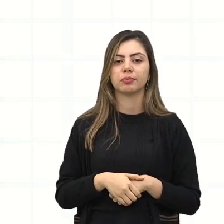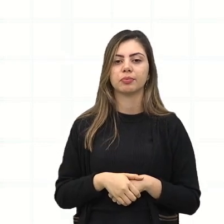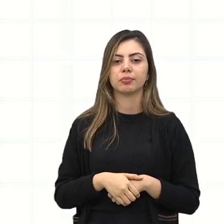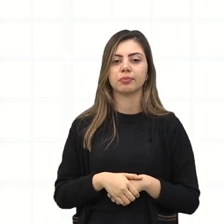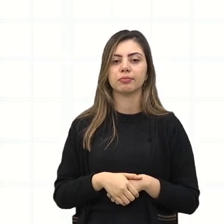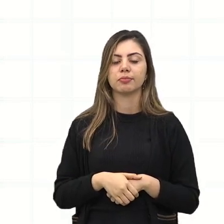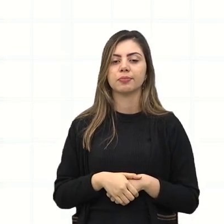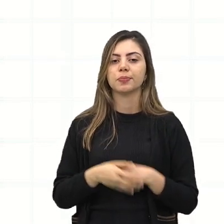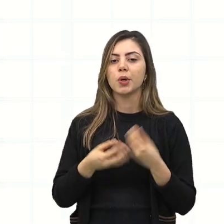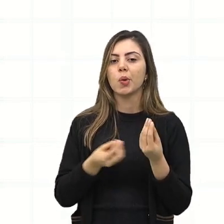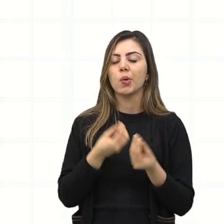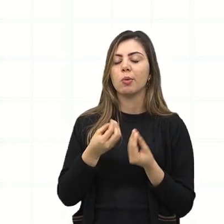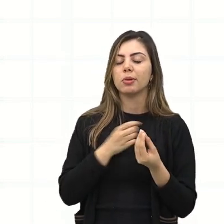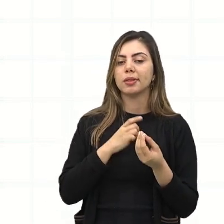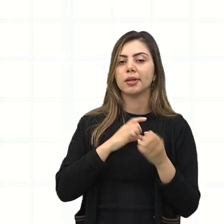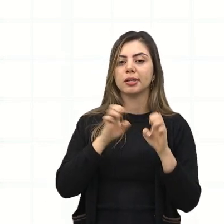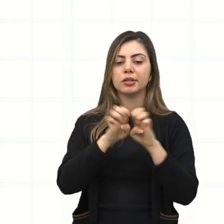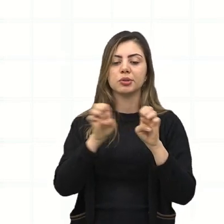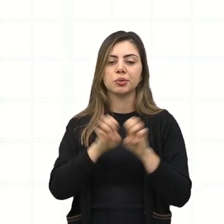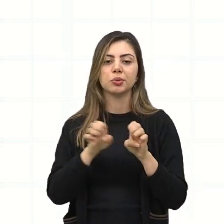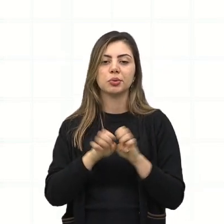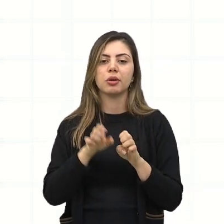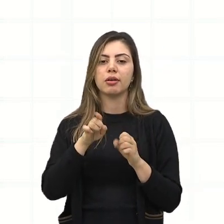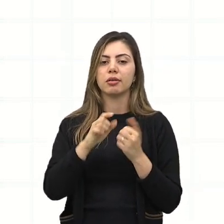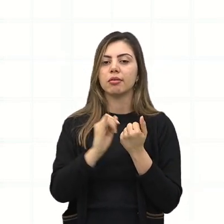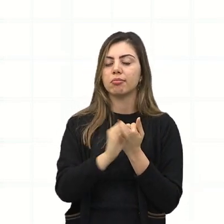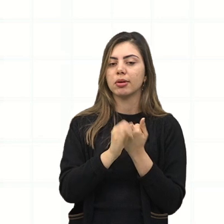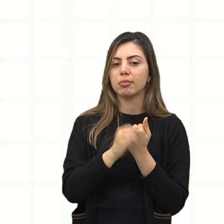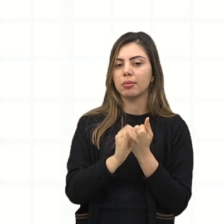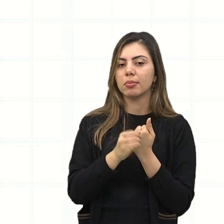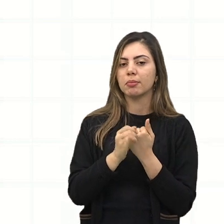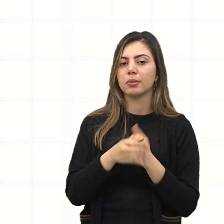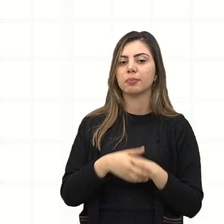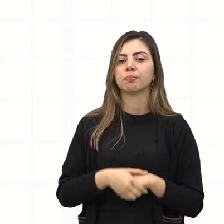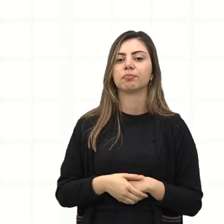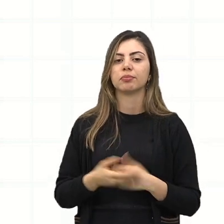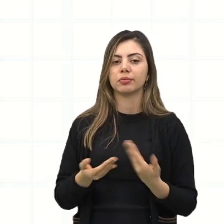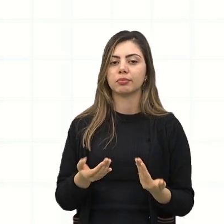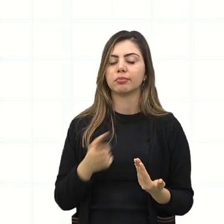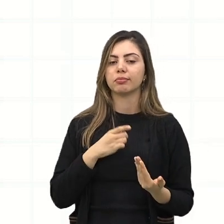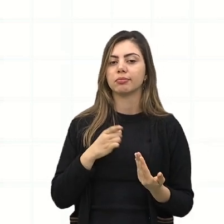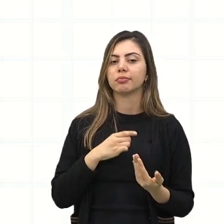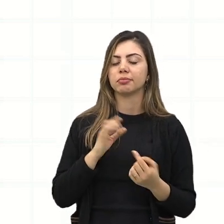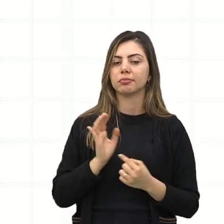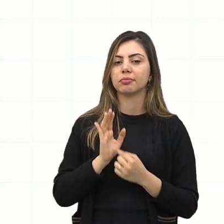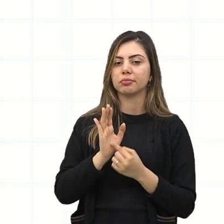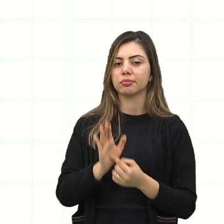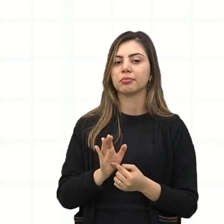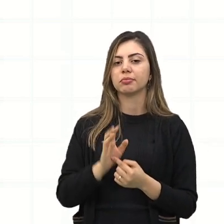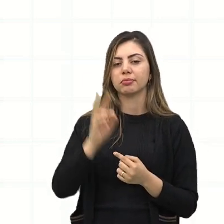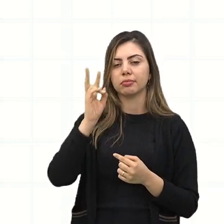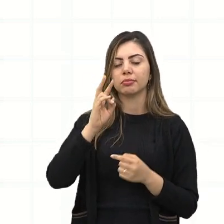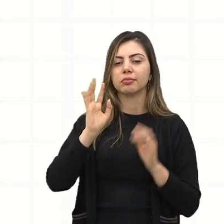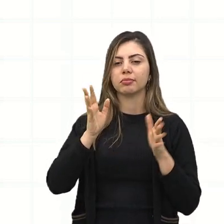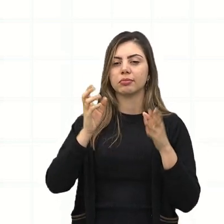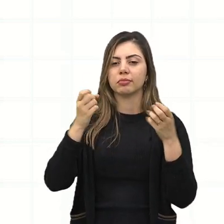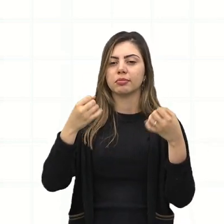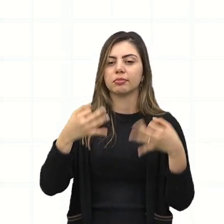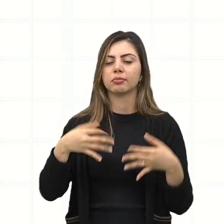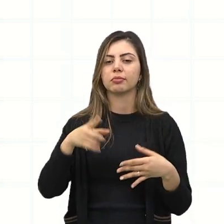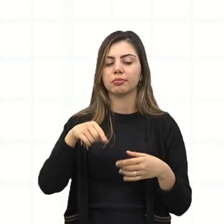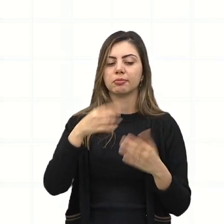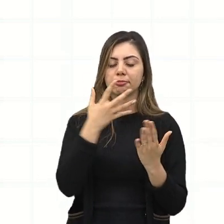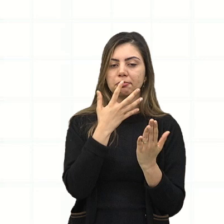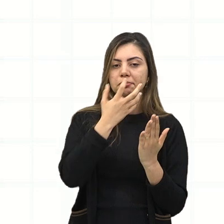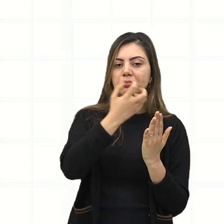E a estrutura da crônica narrativa, a gente tem essa apresentação, a etapa em que o leitor é introduzido à narrativa, a gente já viu ali sobre a questão de chamar a